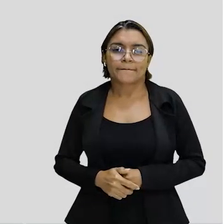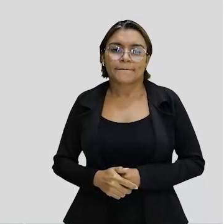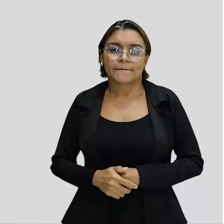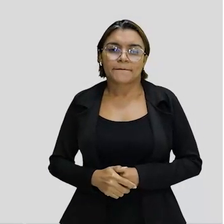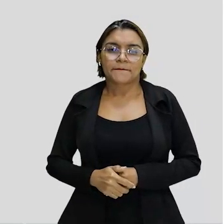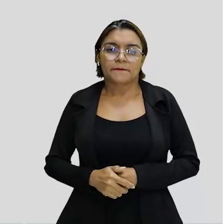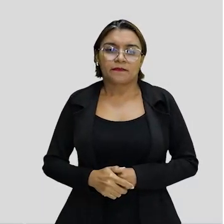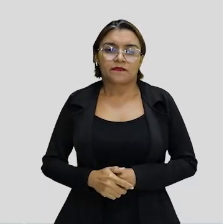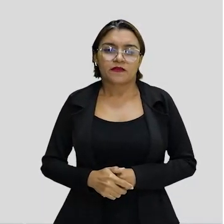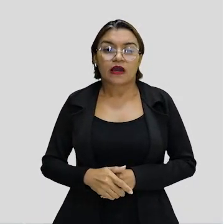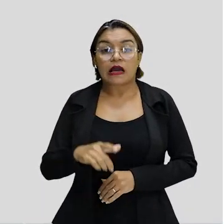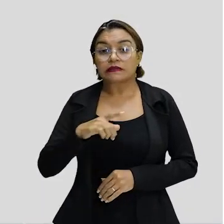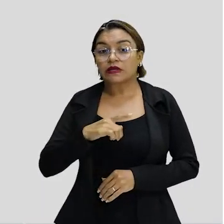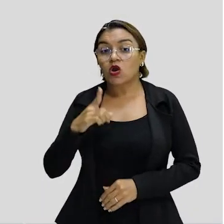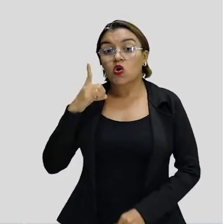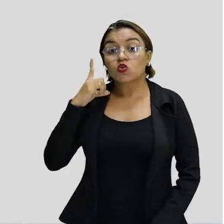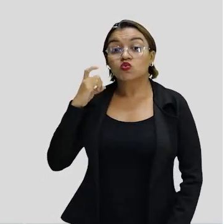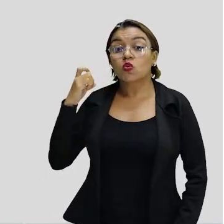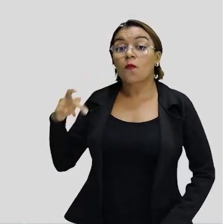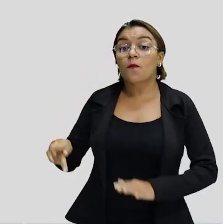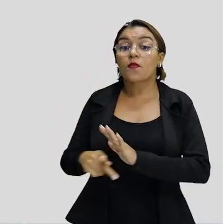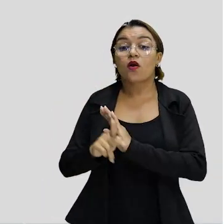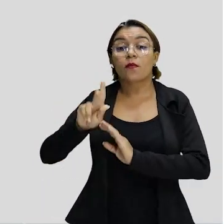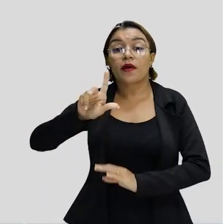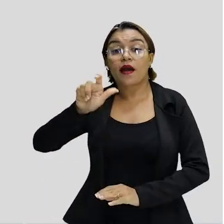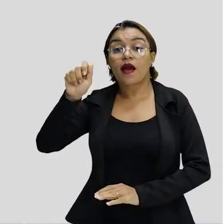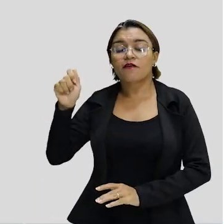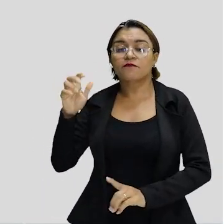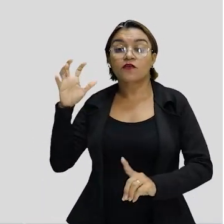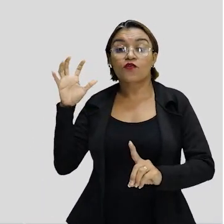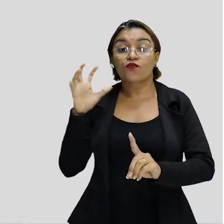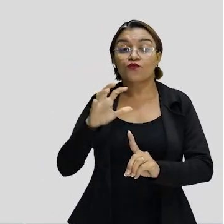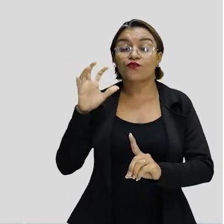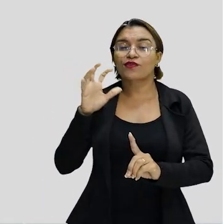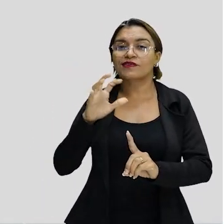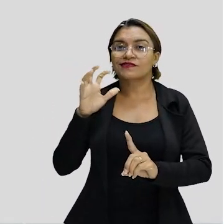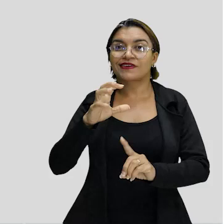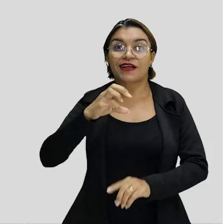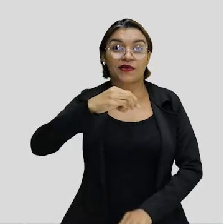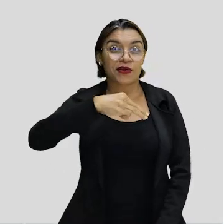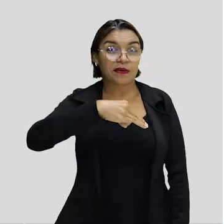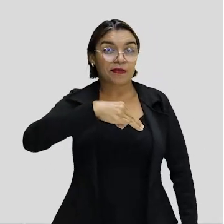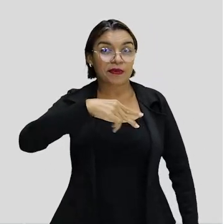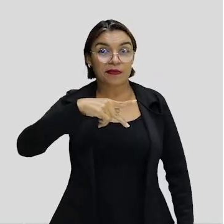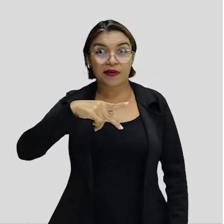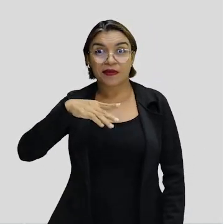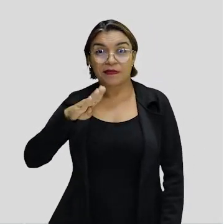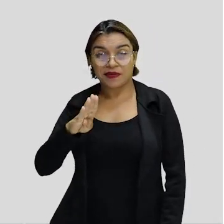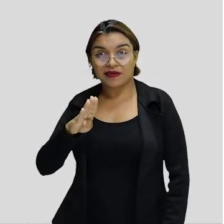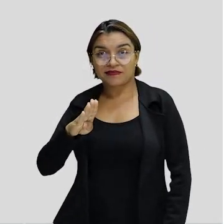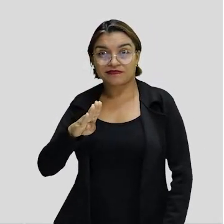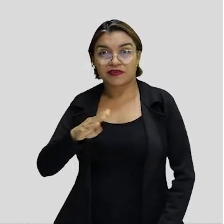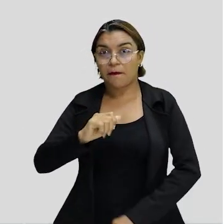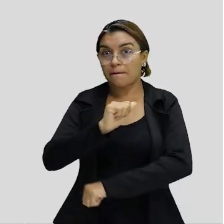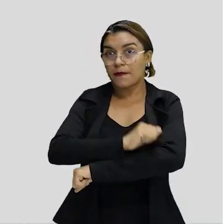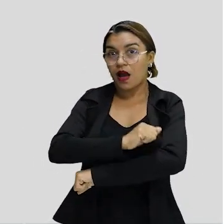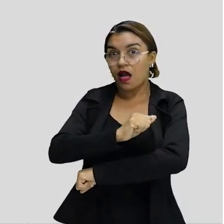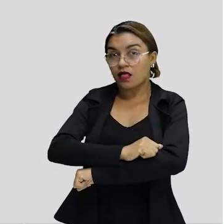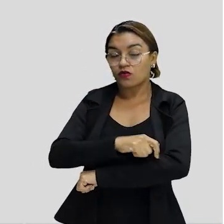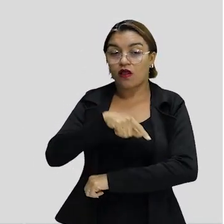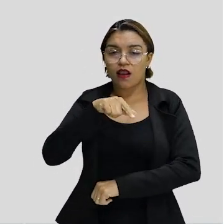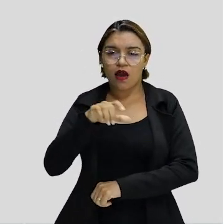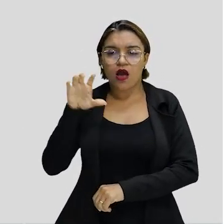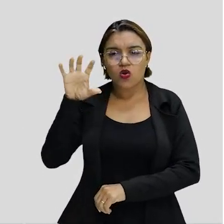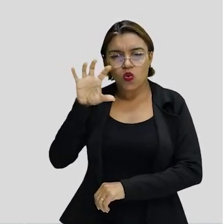Os pulsantes sons da África influenciaram muito a música popular brasileira. Os batuques, que no continente